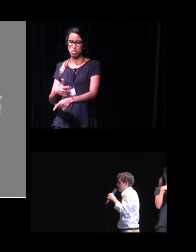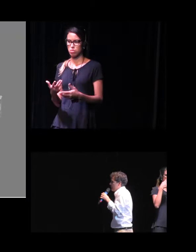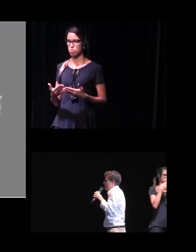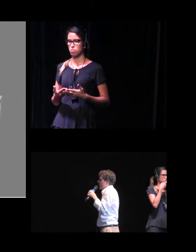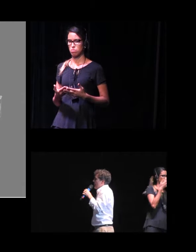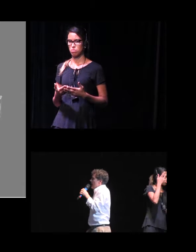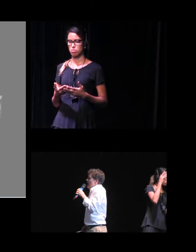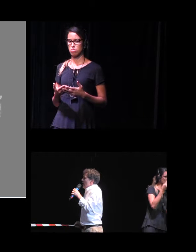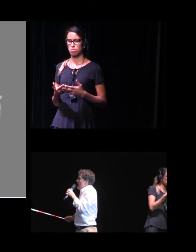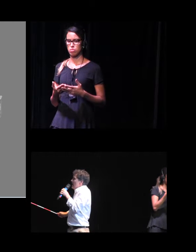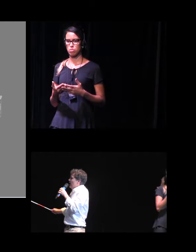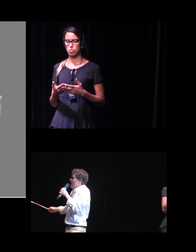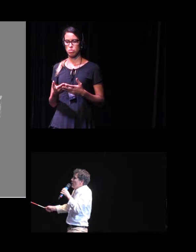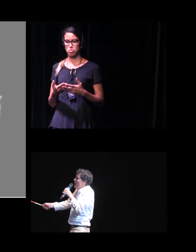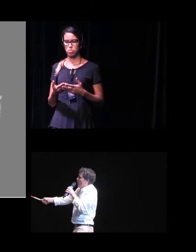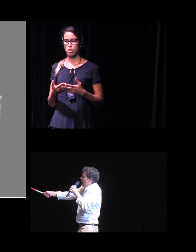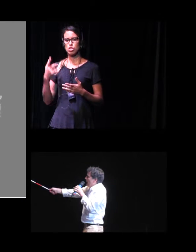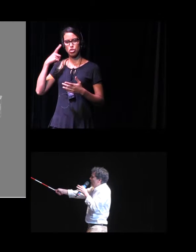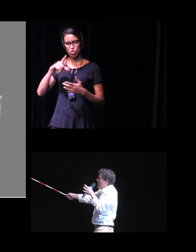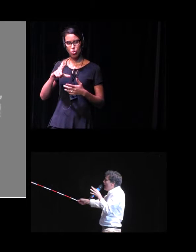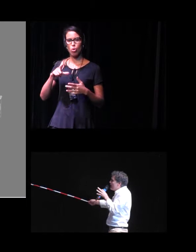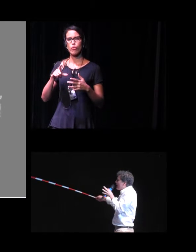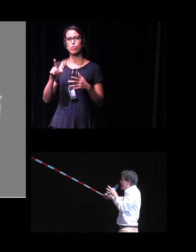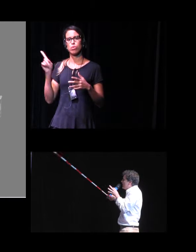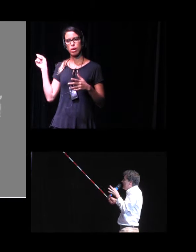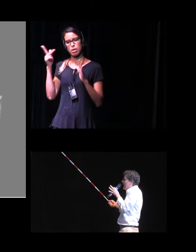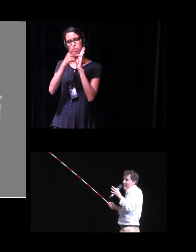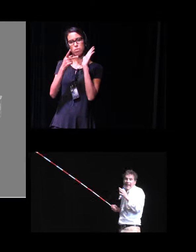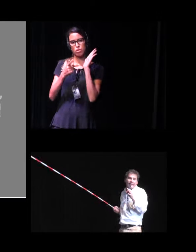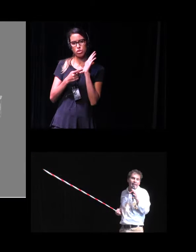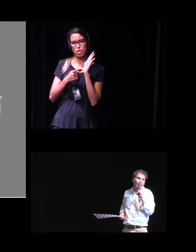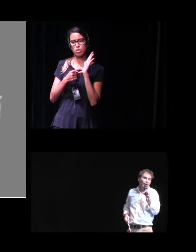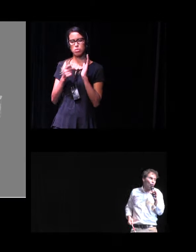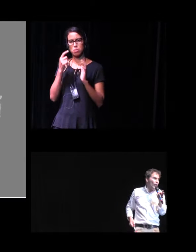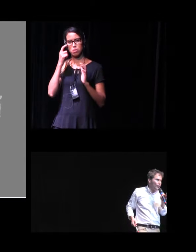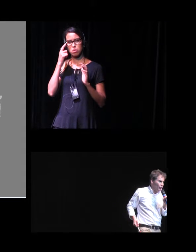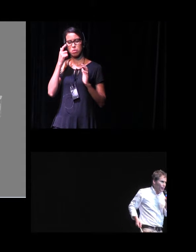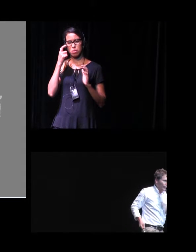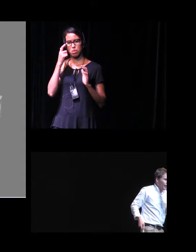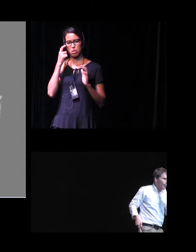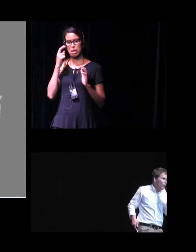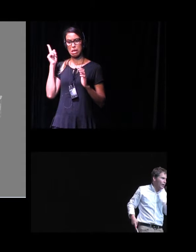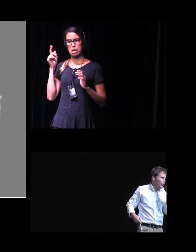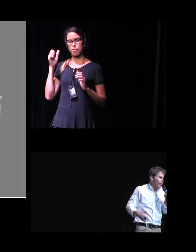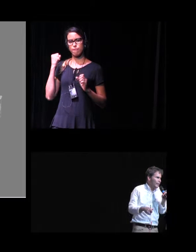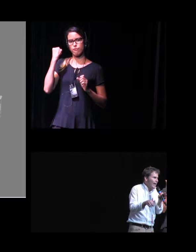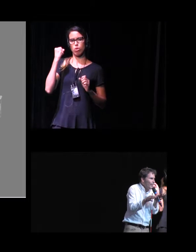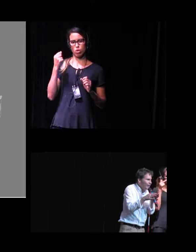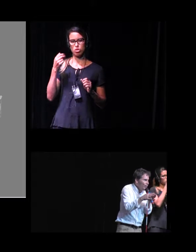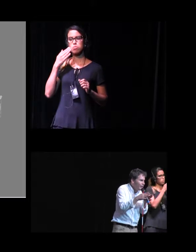da educação. E novamente numa planta que devia